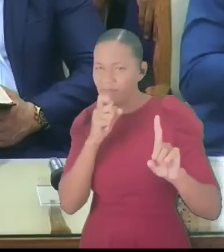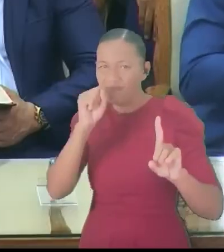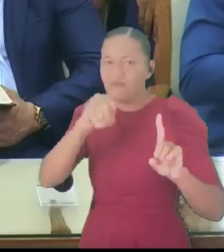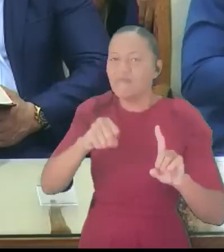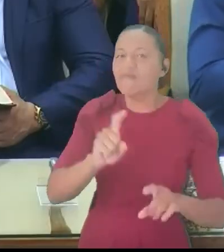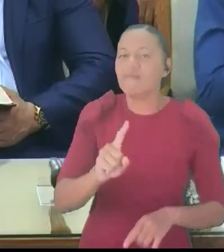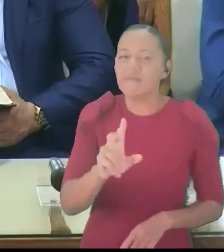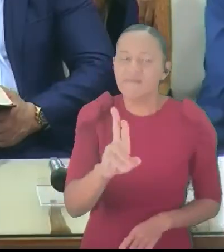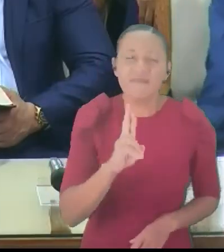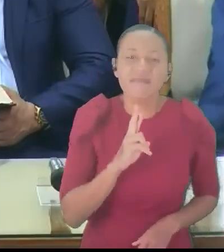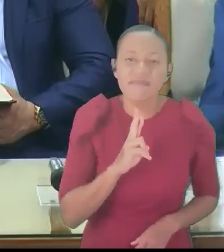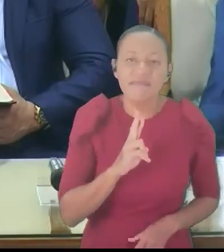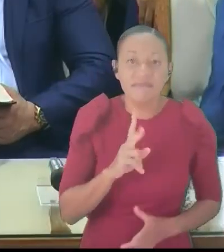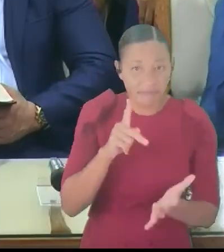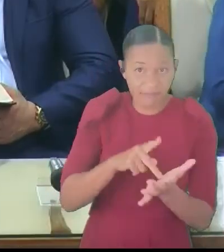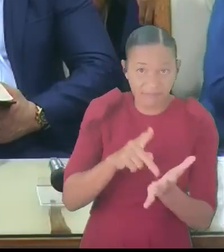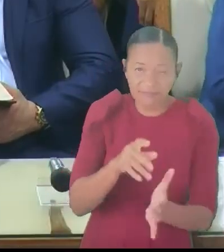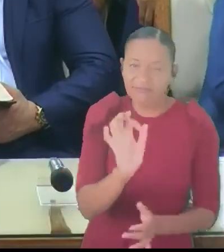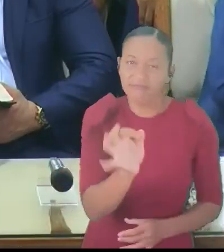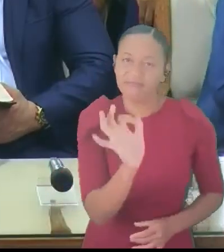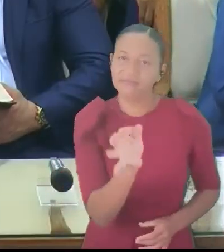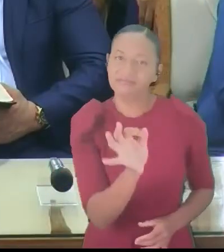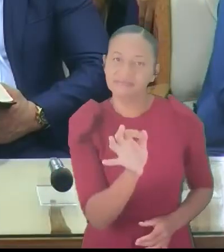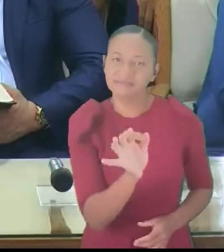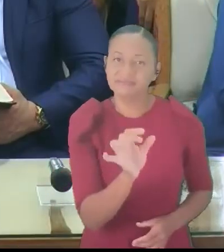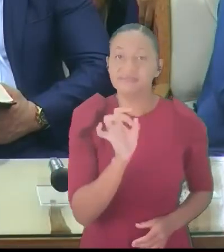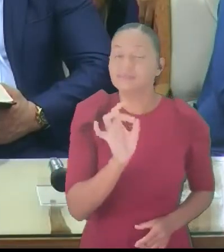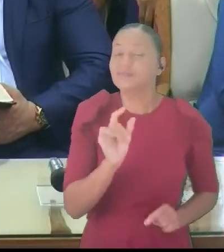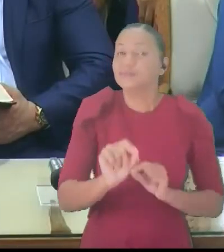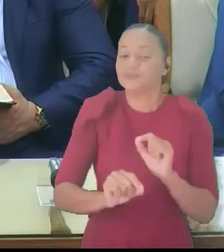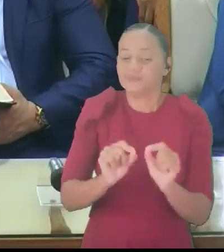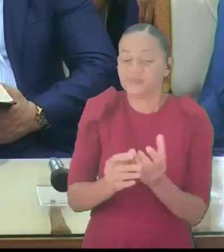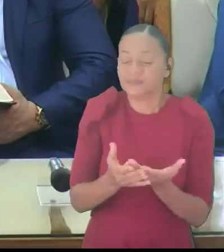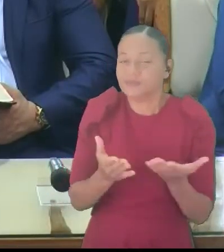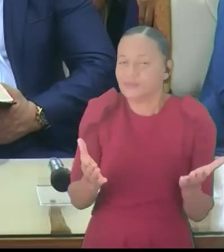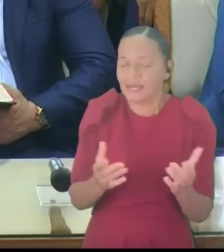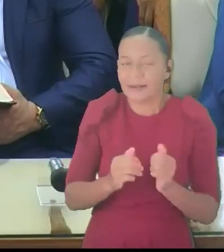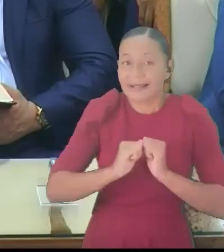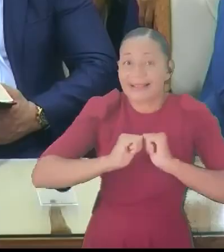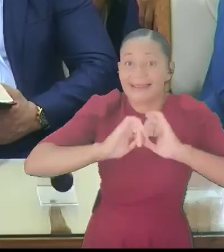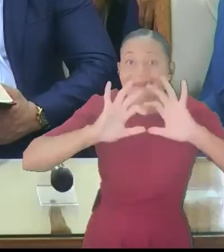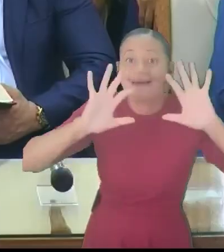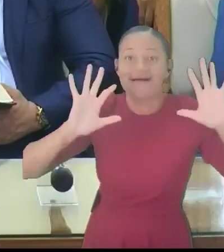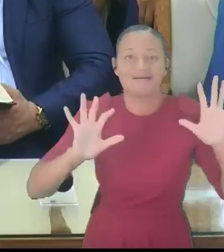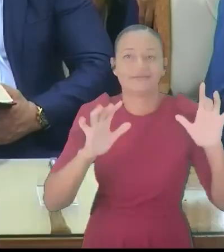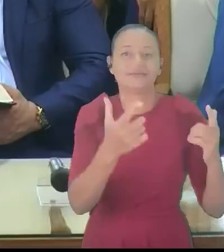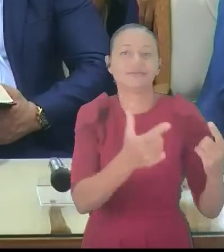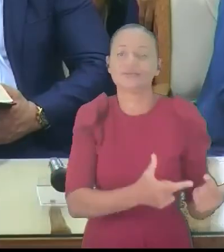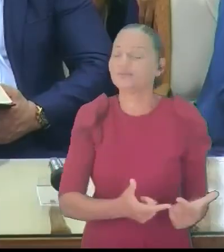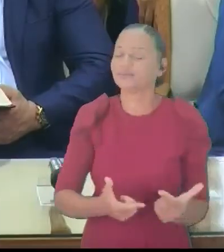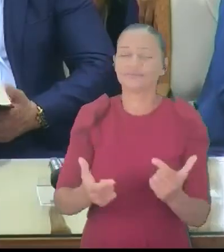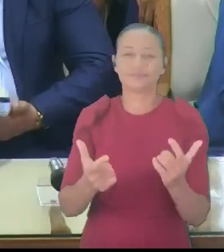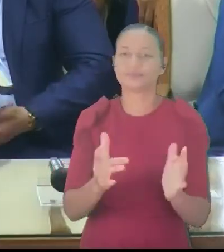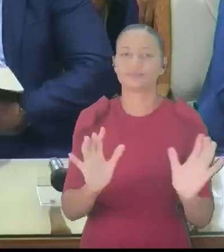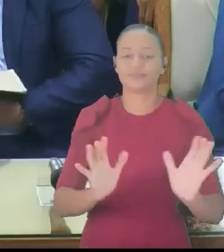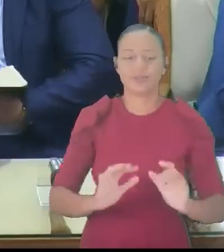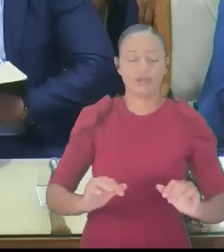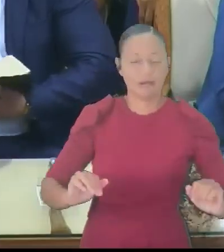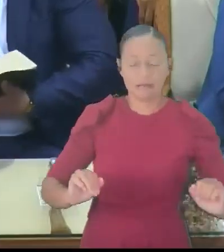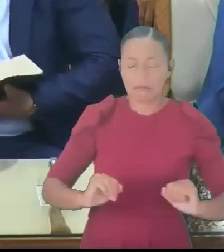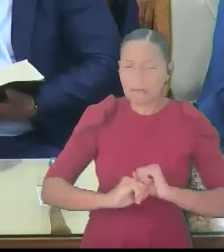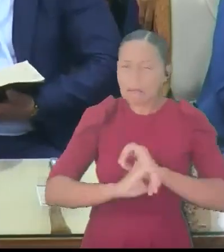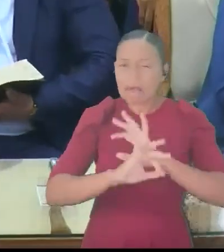não? Era verdade ou não era? Só que ela não era clara. Ela não era